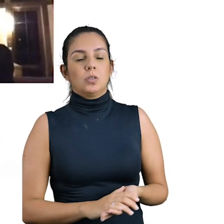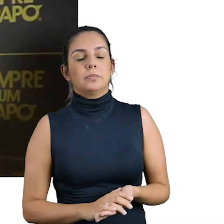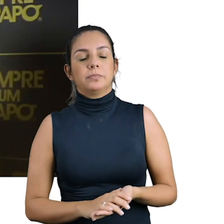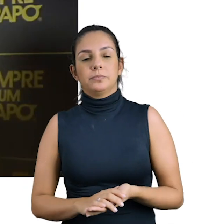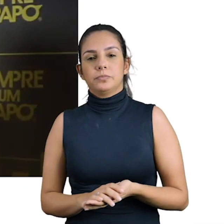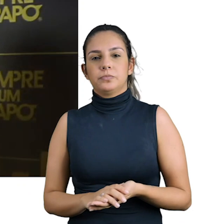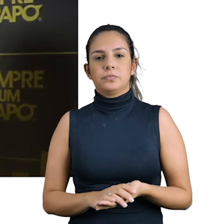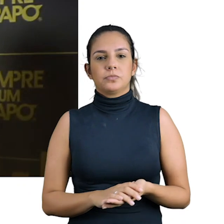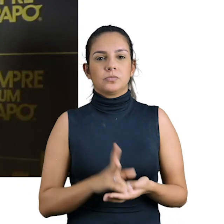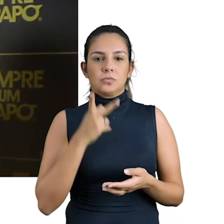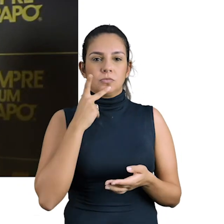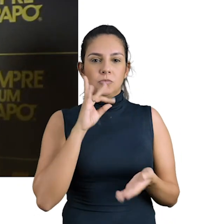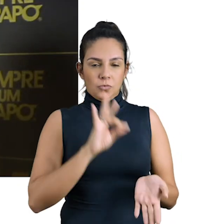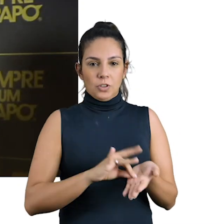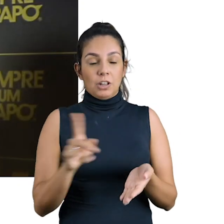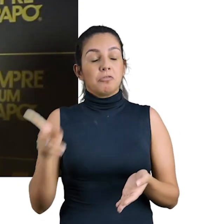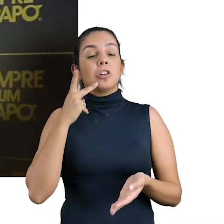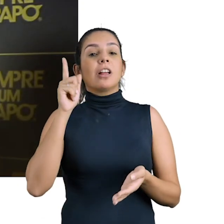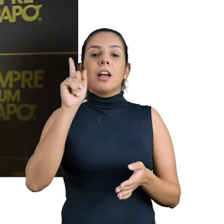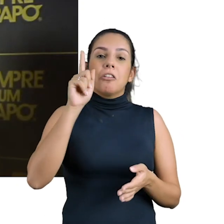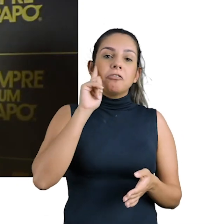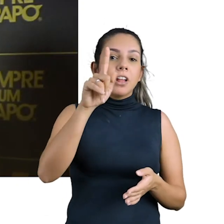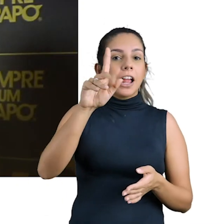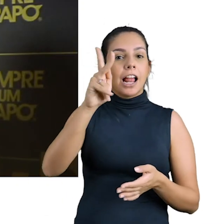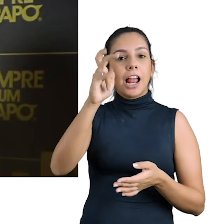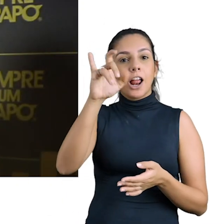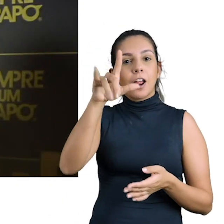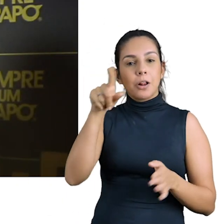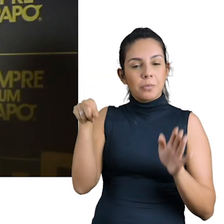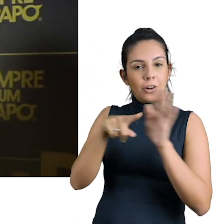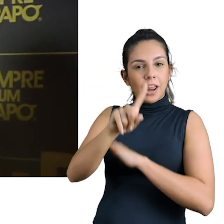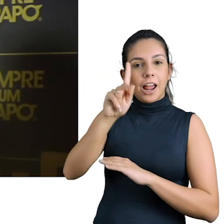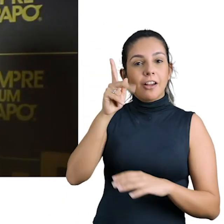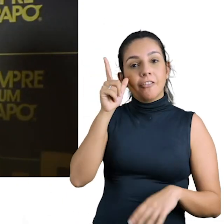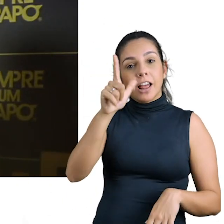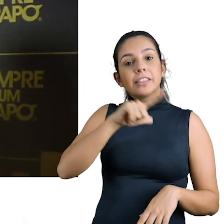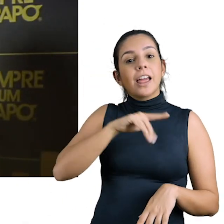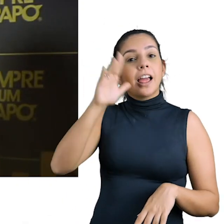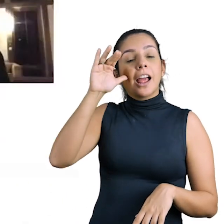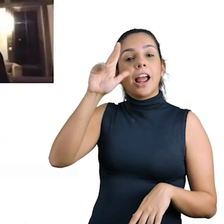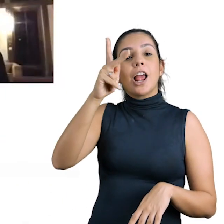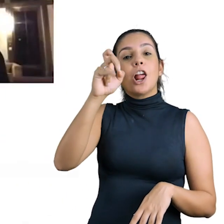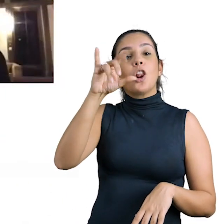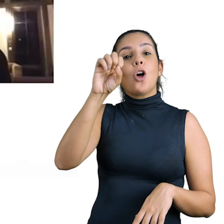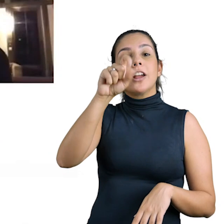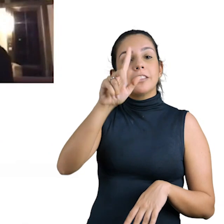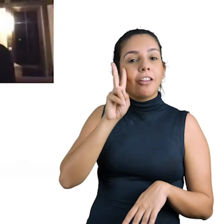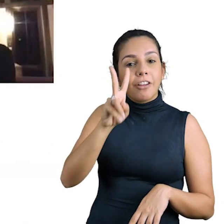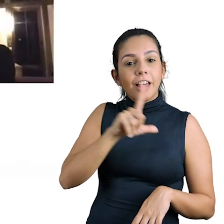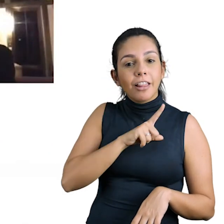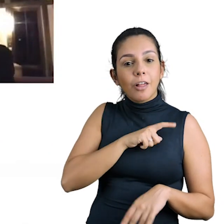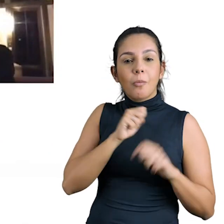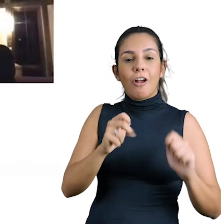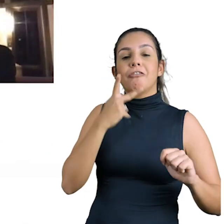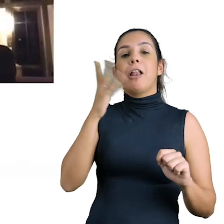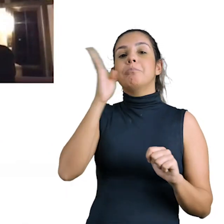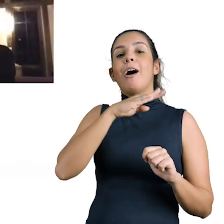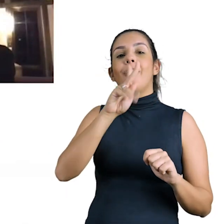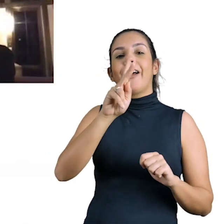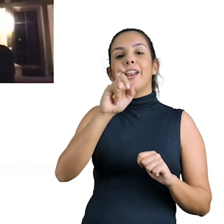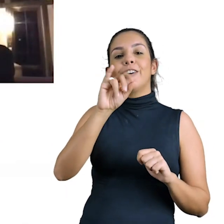Heloísa, será que a Heloísa está assistindo a gente? Porque aí a gente pode falar mal dela. Se a Heloísa está assistindo a gente pode falar mal dela. Deixa eu